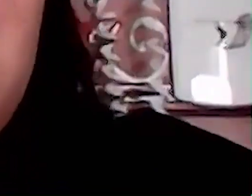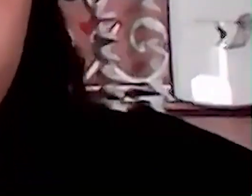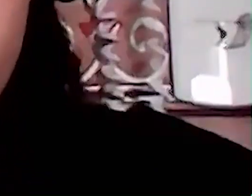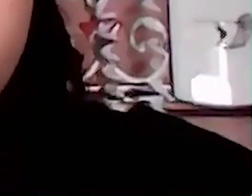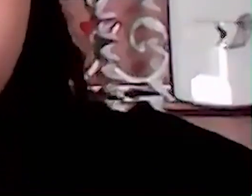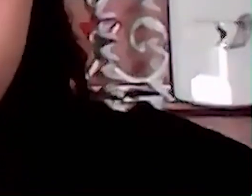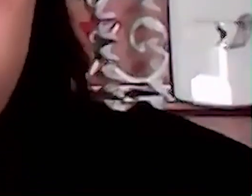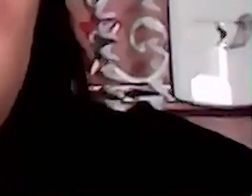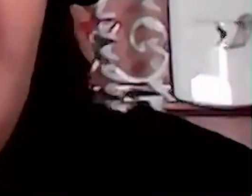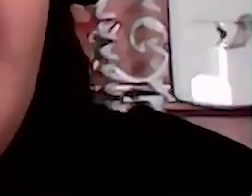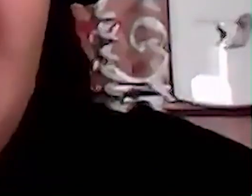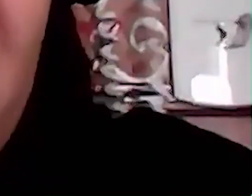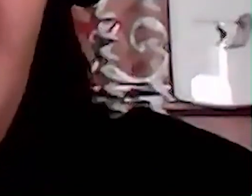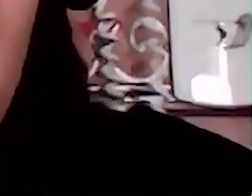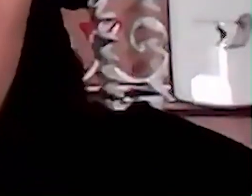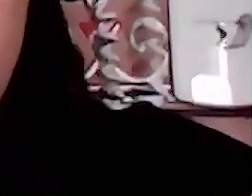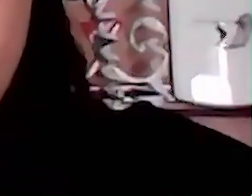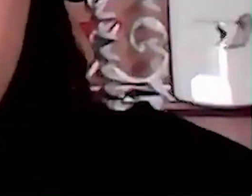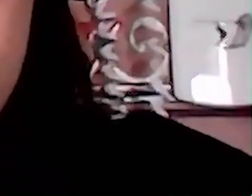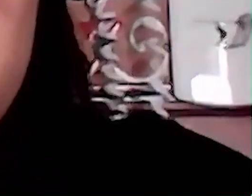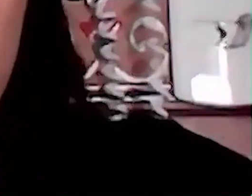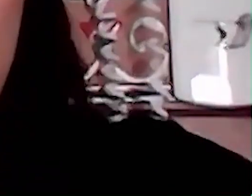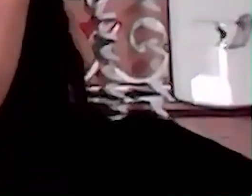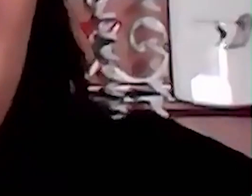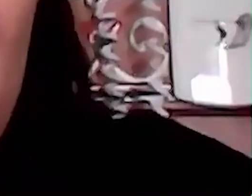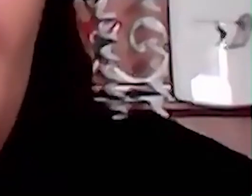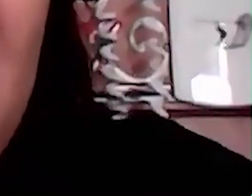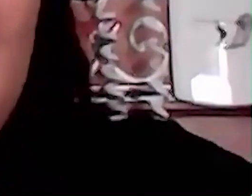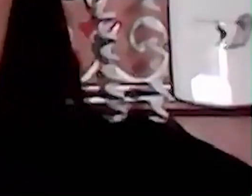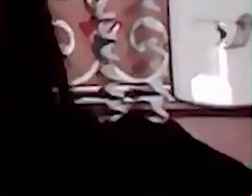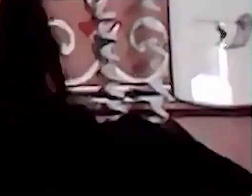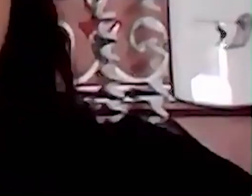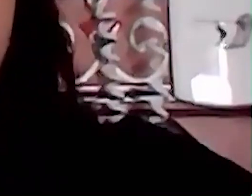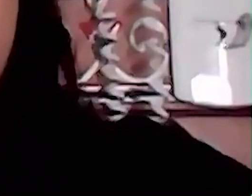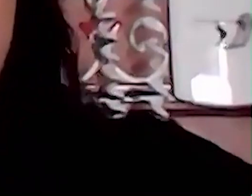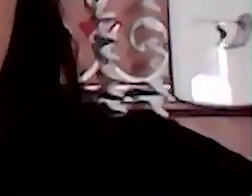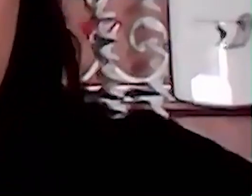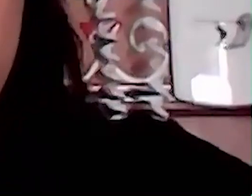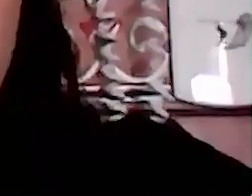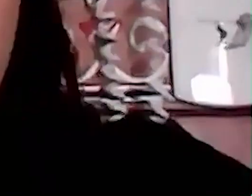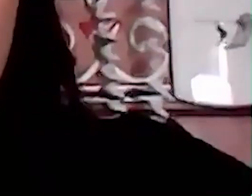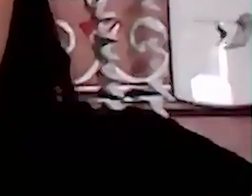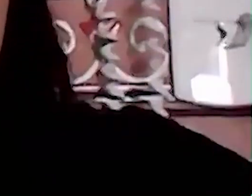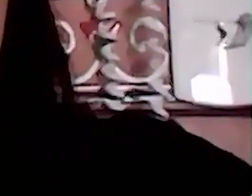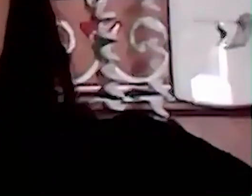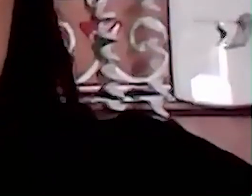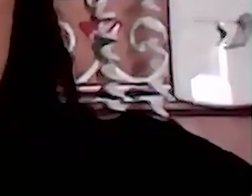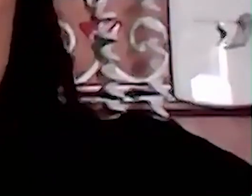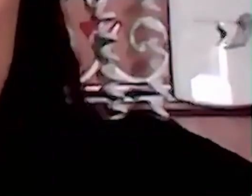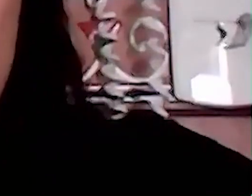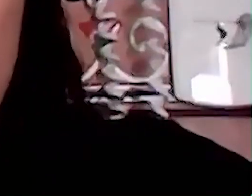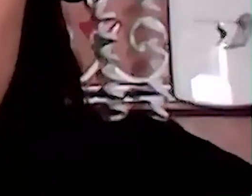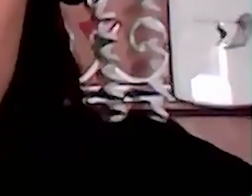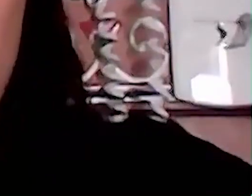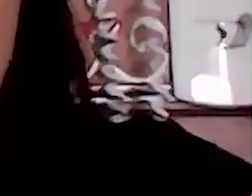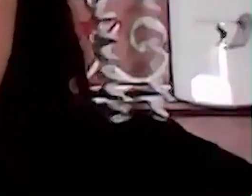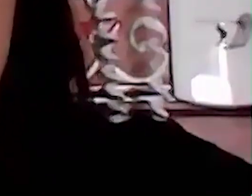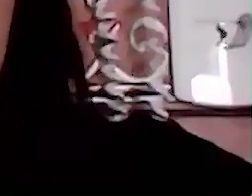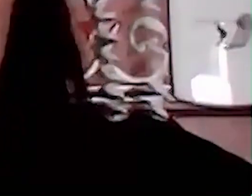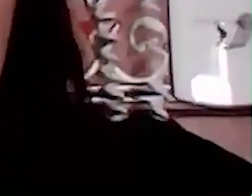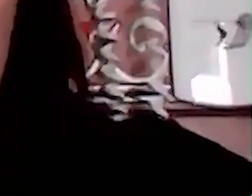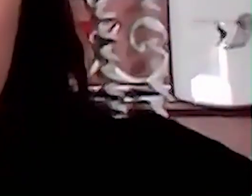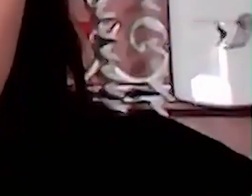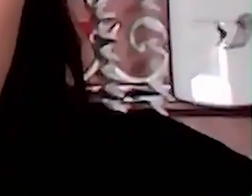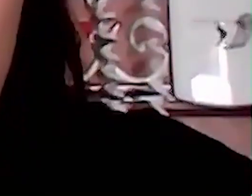contextualizando, eu sou oficial de justiça, então eu estou sempre na rua, sempre dirigindo, e os podcasts da